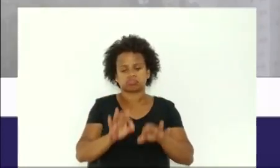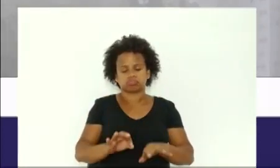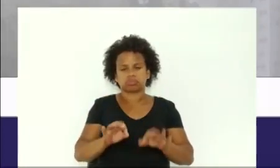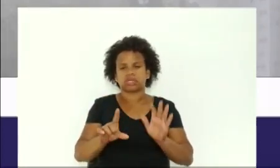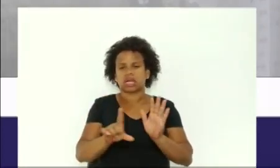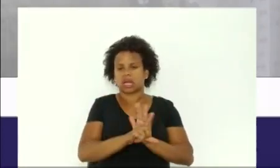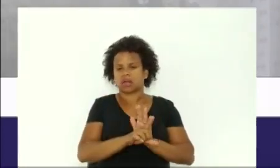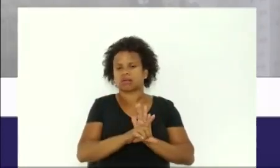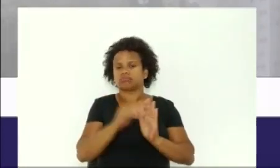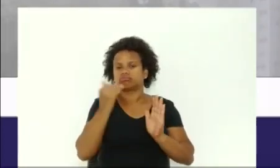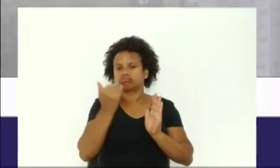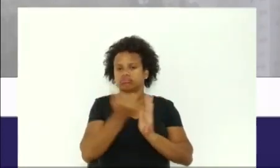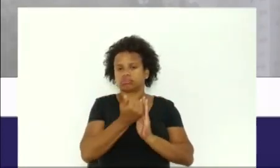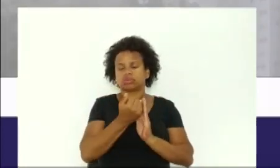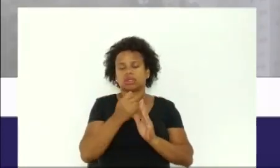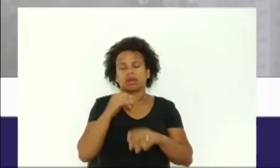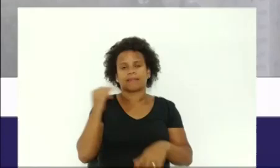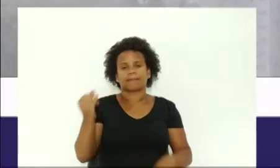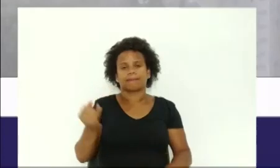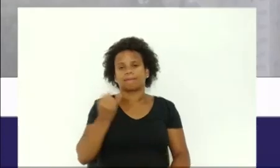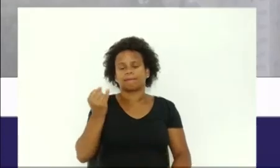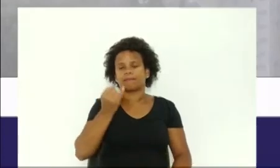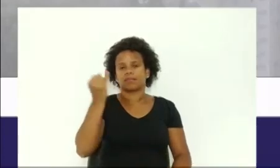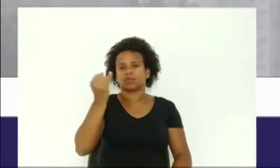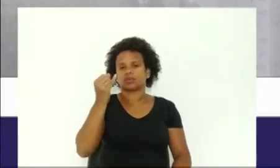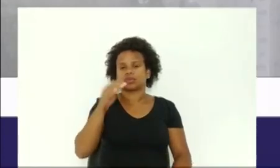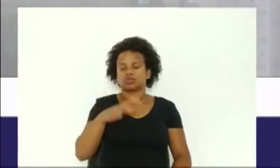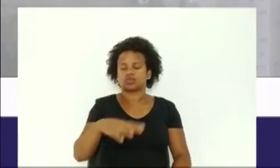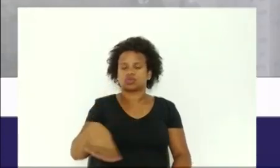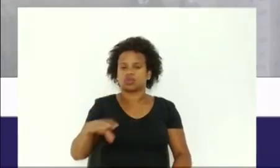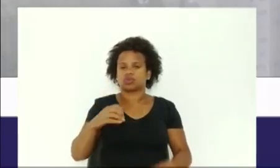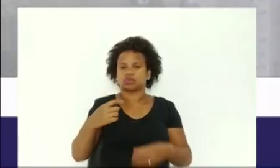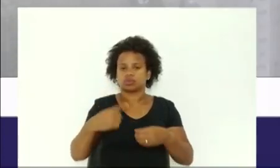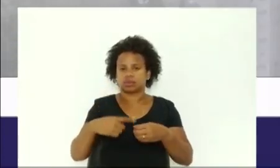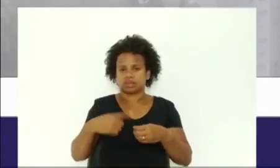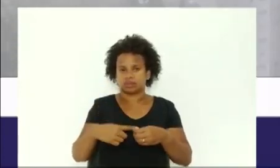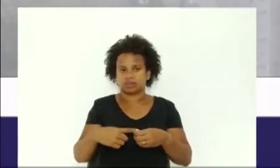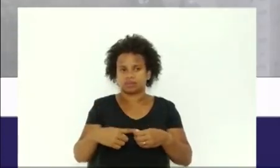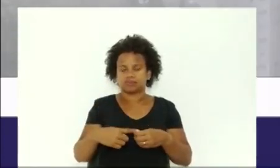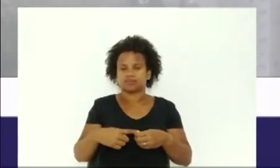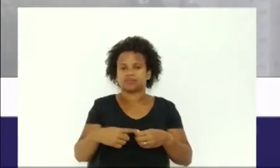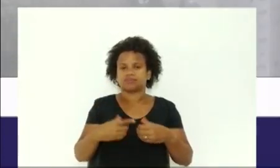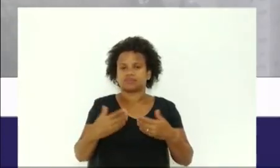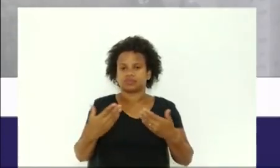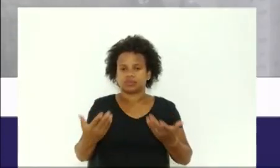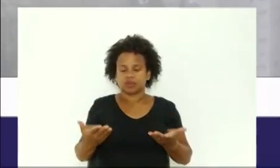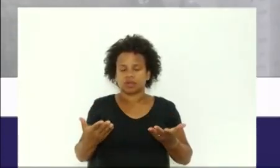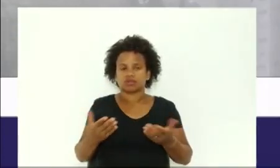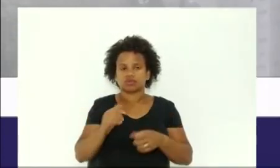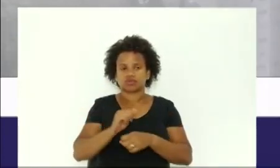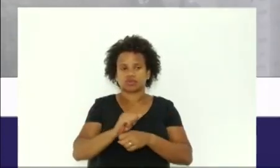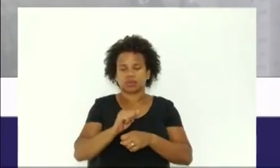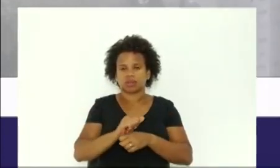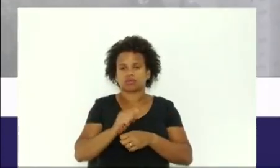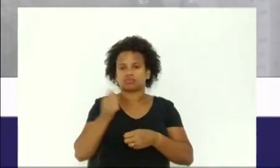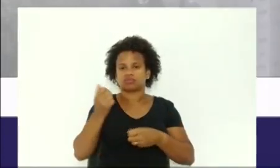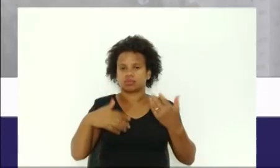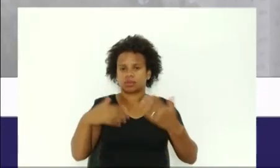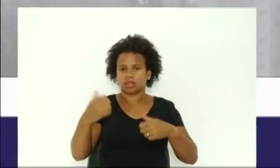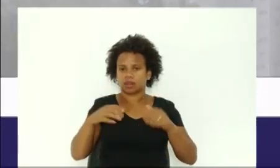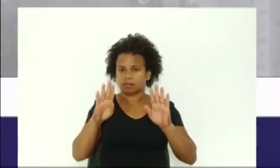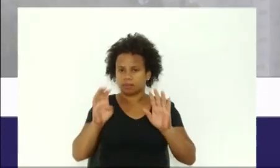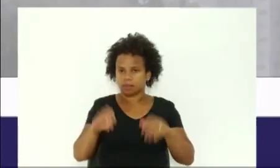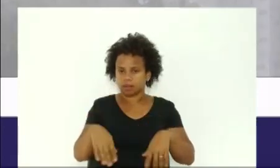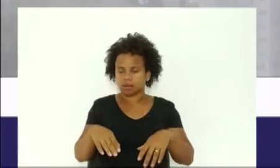é bastante importante para o nosso município. Então é isso, senhor presidente, espero ter explicado. Um